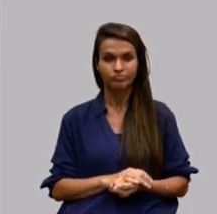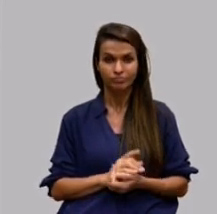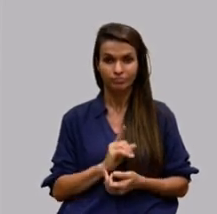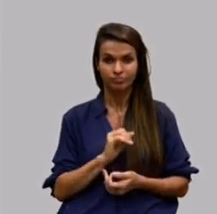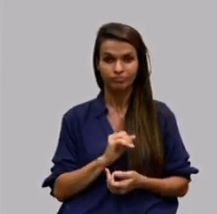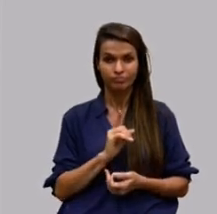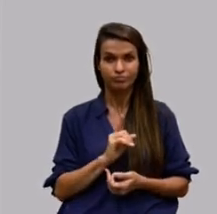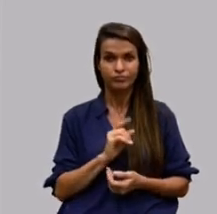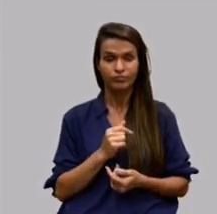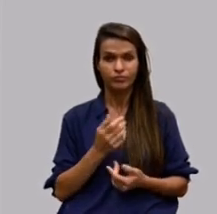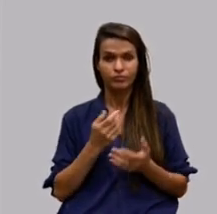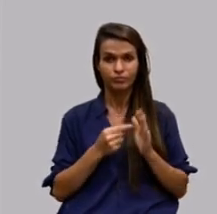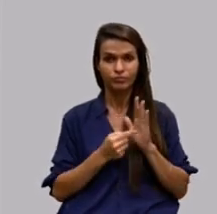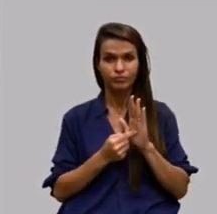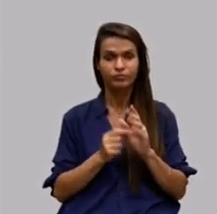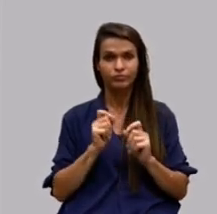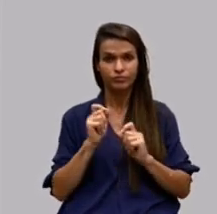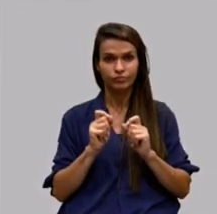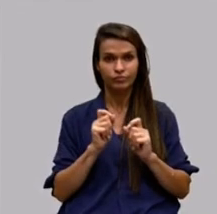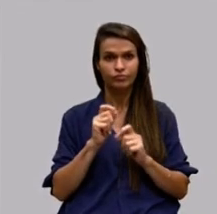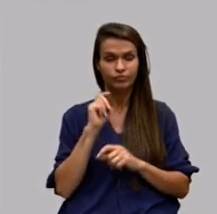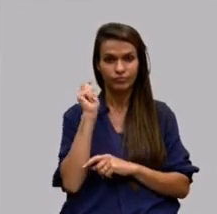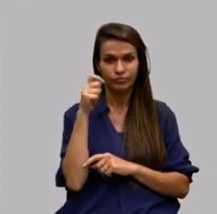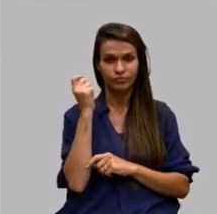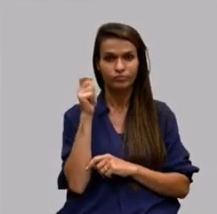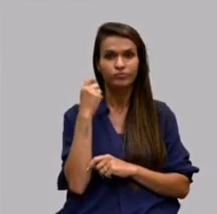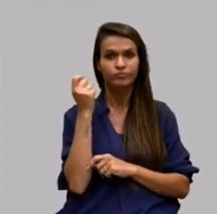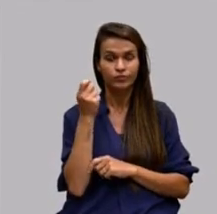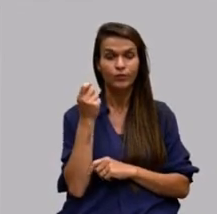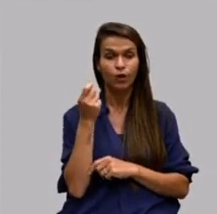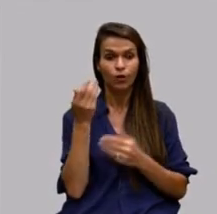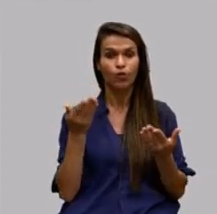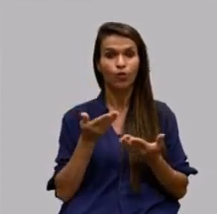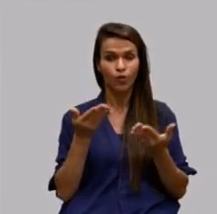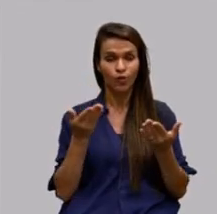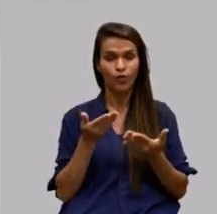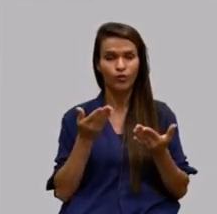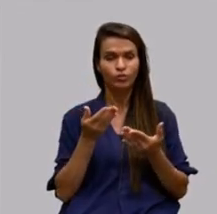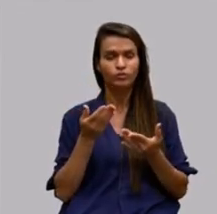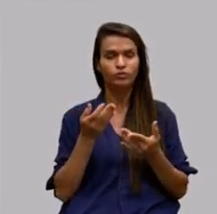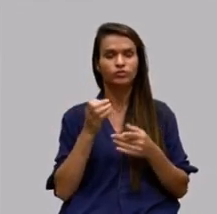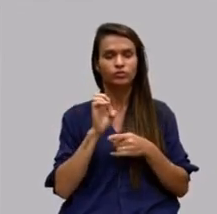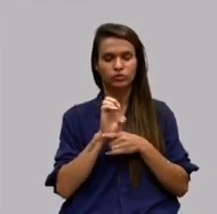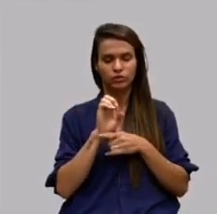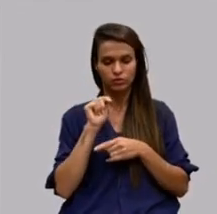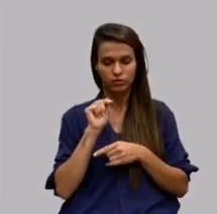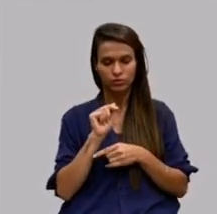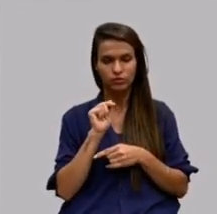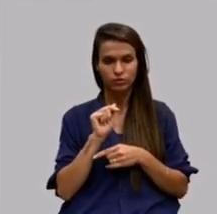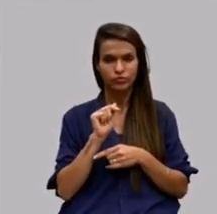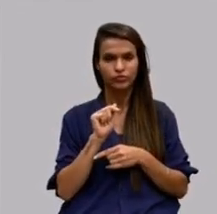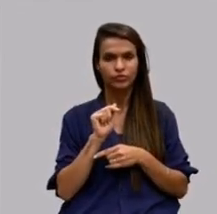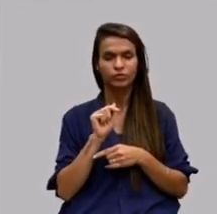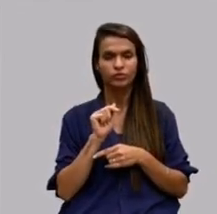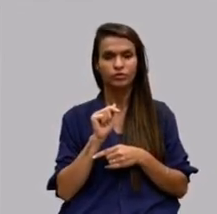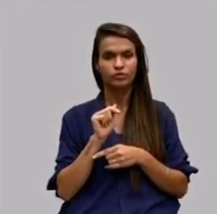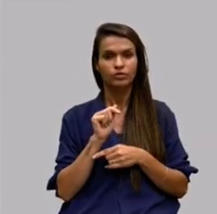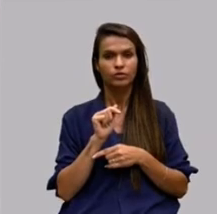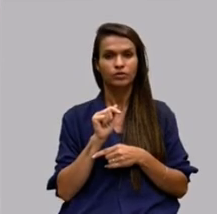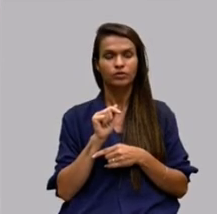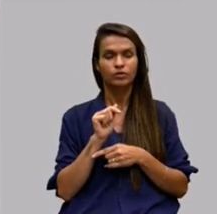eu só estou querendo demonstrar que o Rio Grande do Sul é, hoje, um dos estados, ou entre os estados, um que